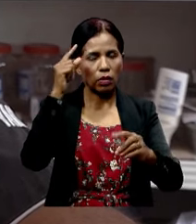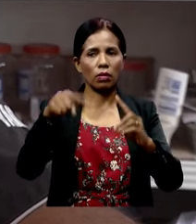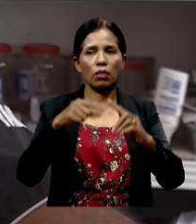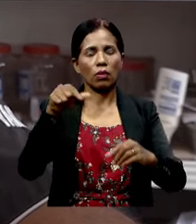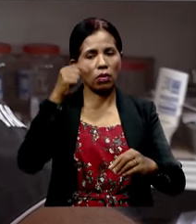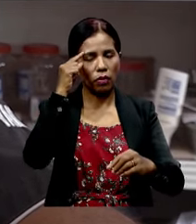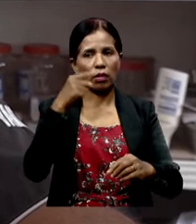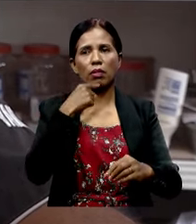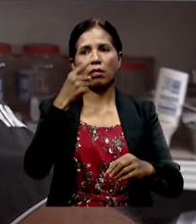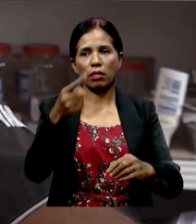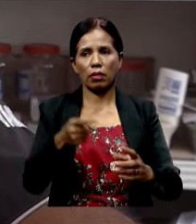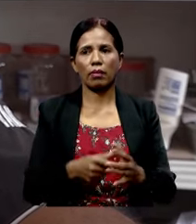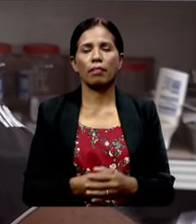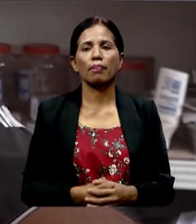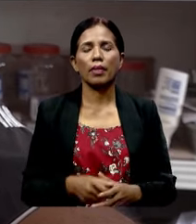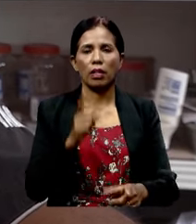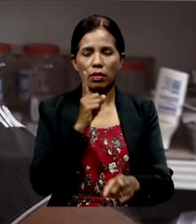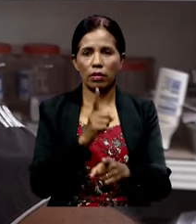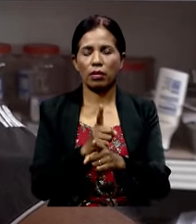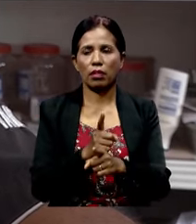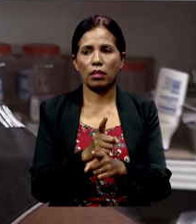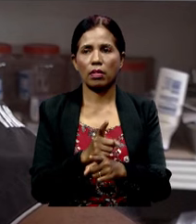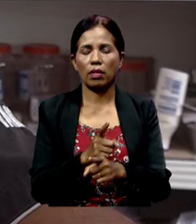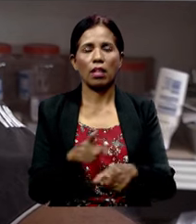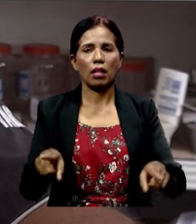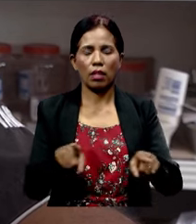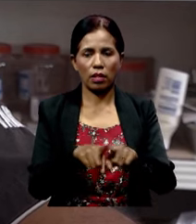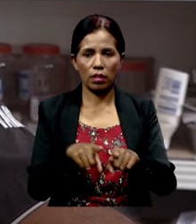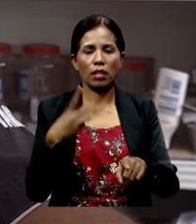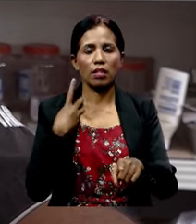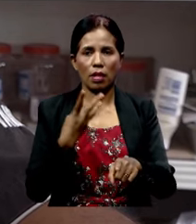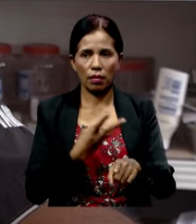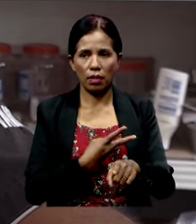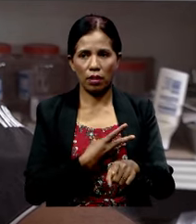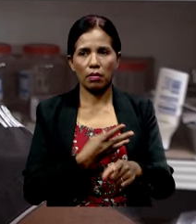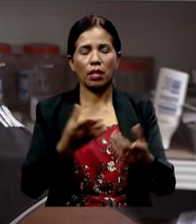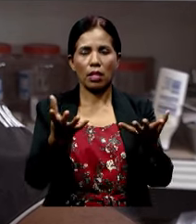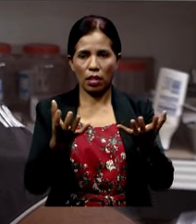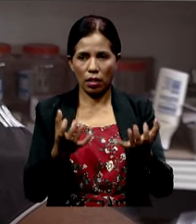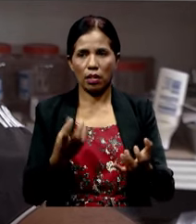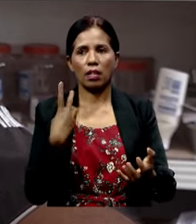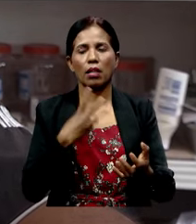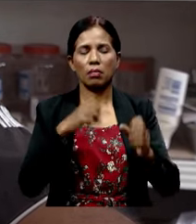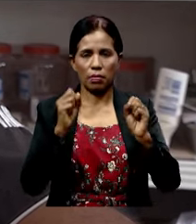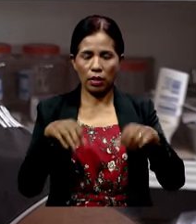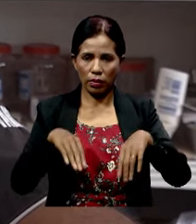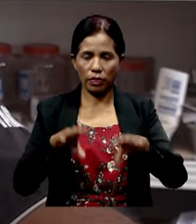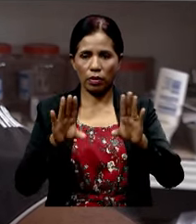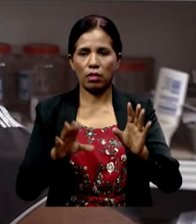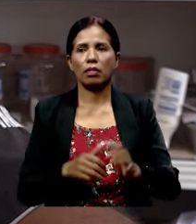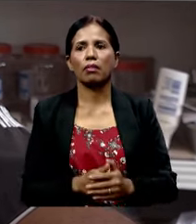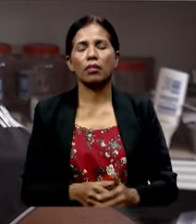governo diang nasa ona se quando apar ho amnia haka anta ambel fan se